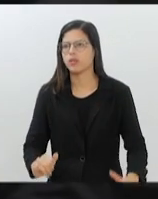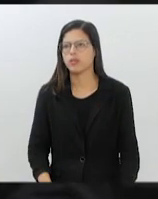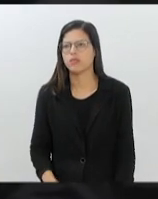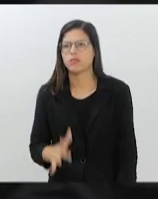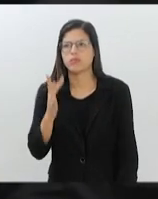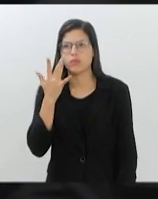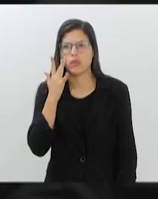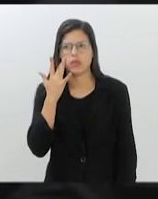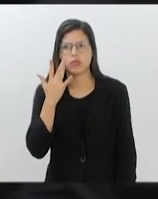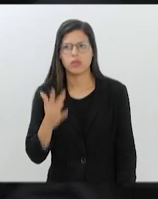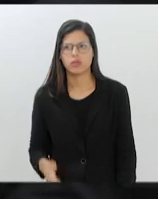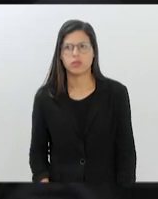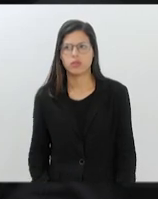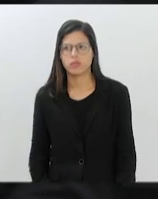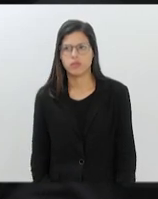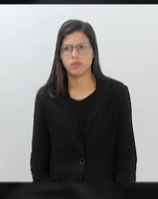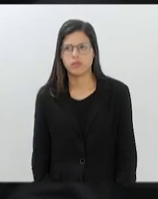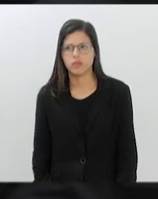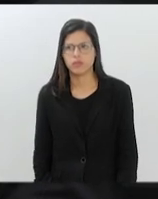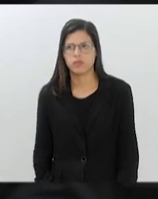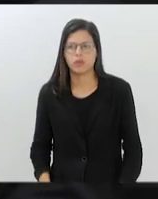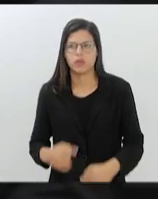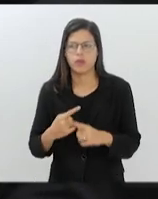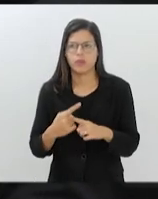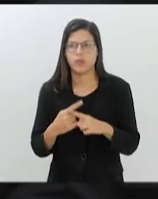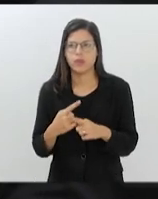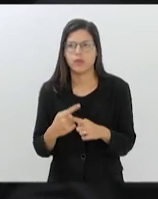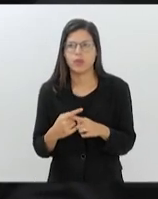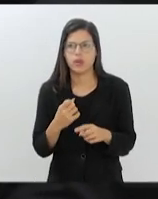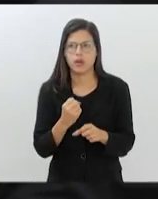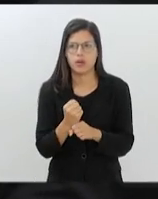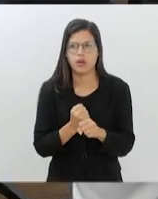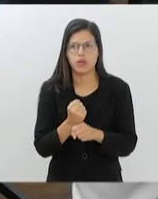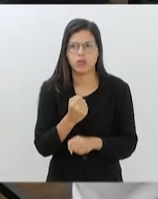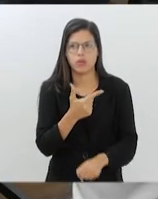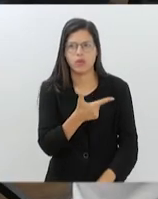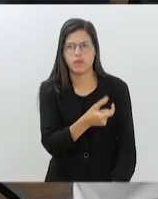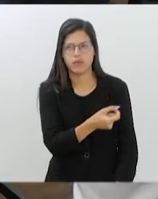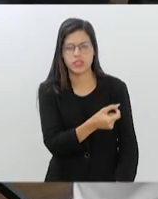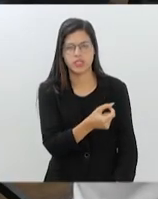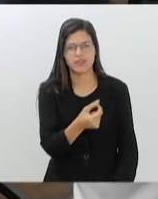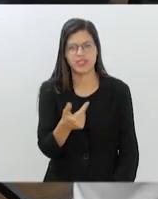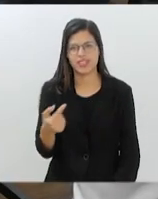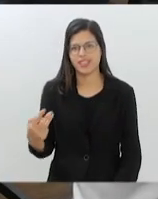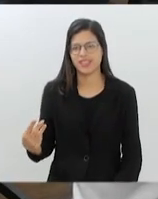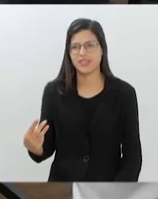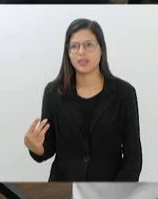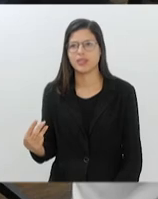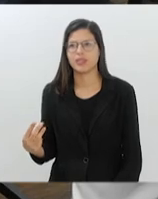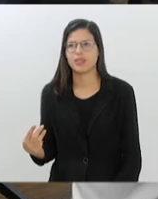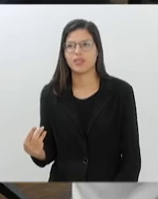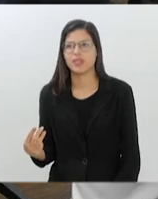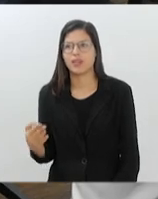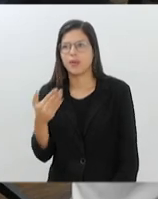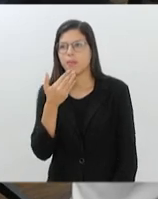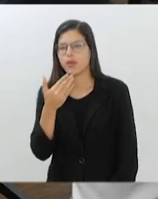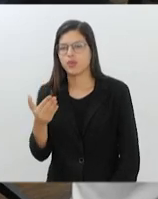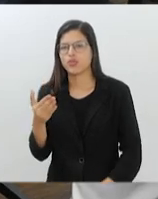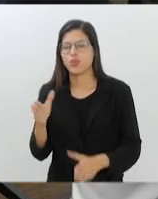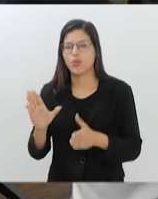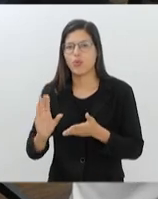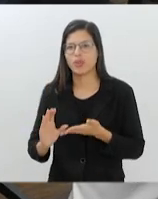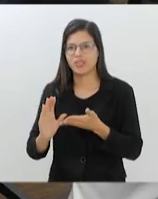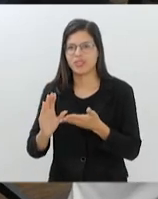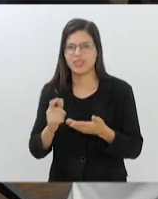acho acha Acho por que que então em 2023 a senhora solicitou ao Conselho de administração que